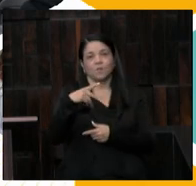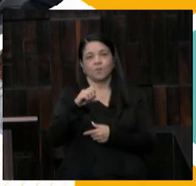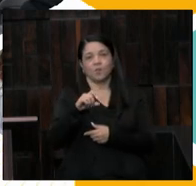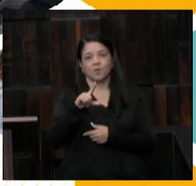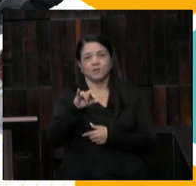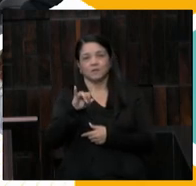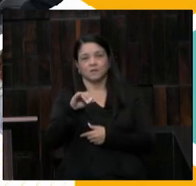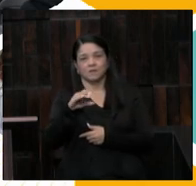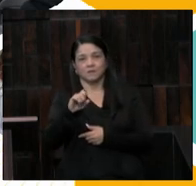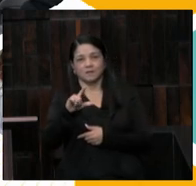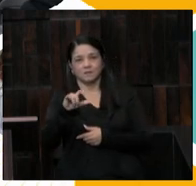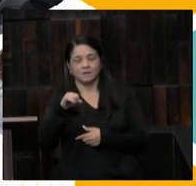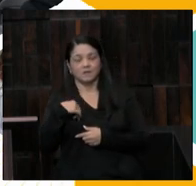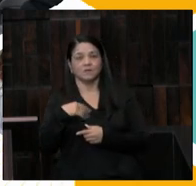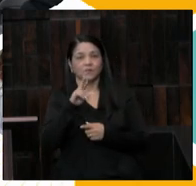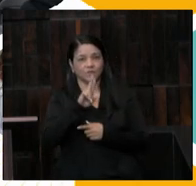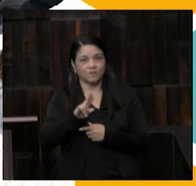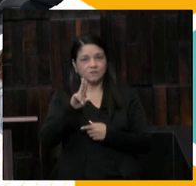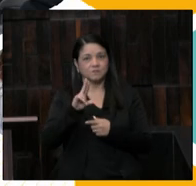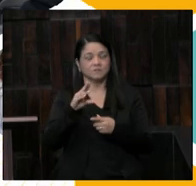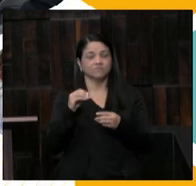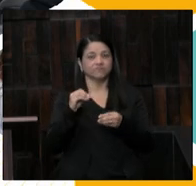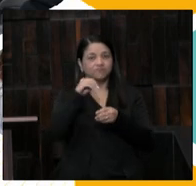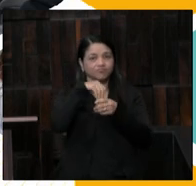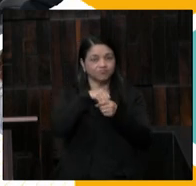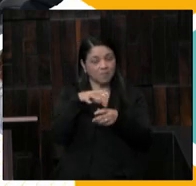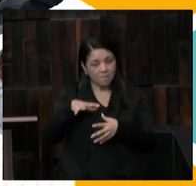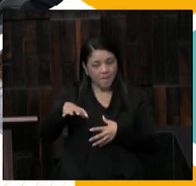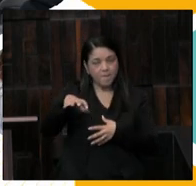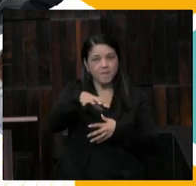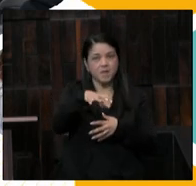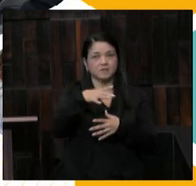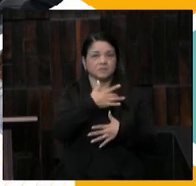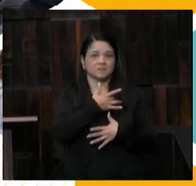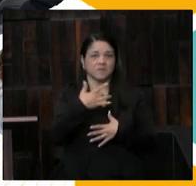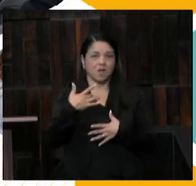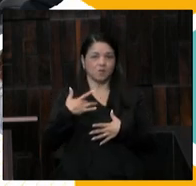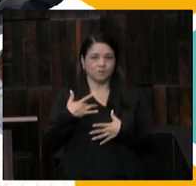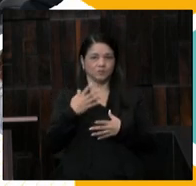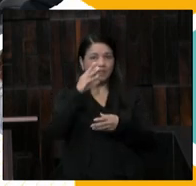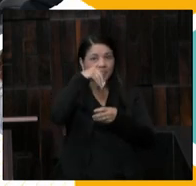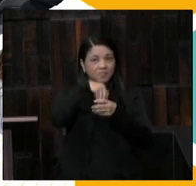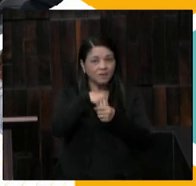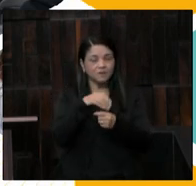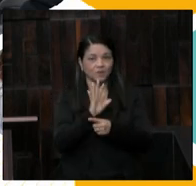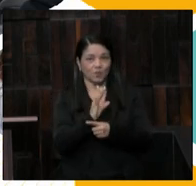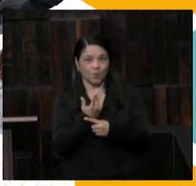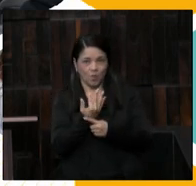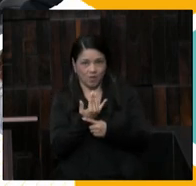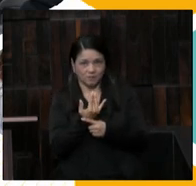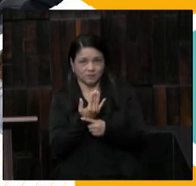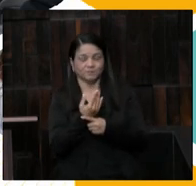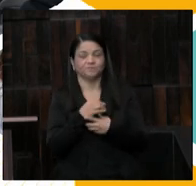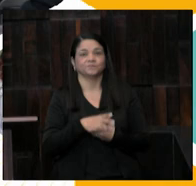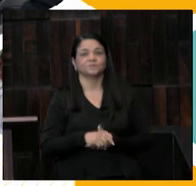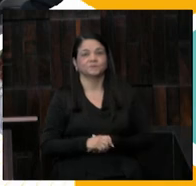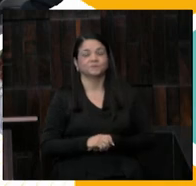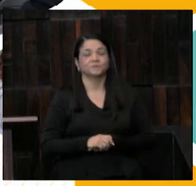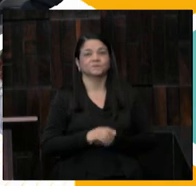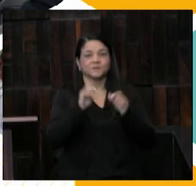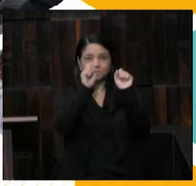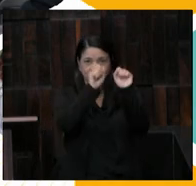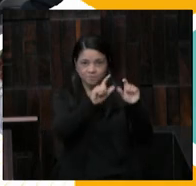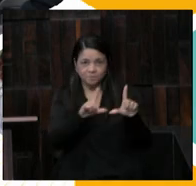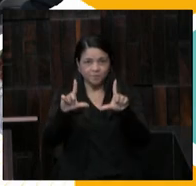Universitária, ela hoje compõe um dos complexos de saúde da UERJ e a gente fica inserido dentro dessa unidade. Pode passar para o próximo, por favor.